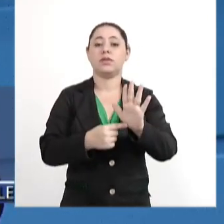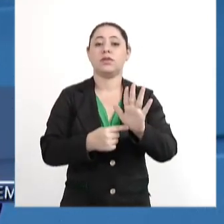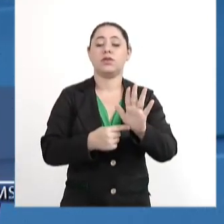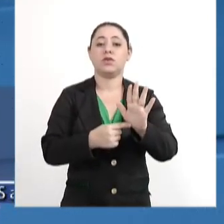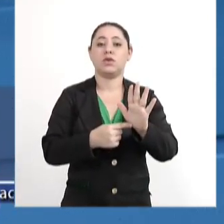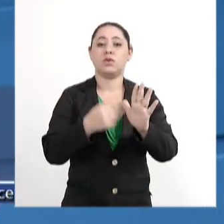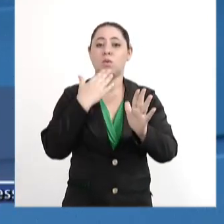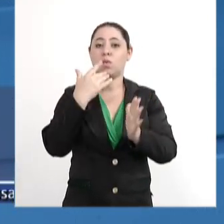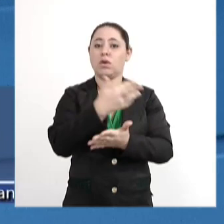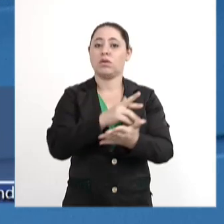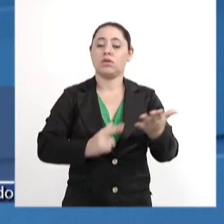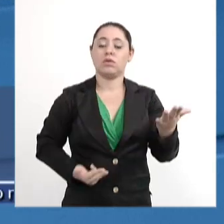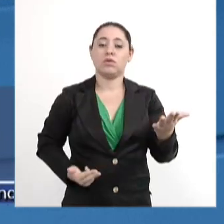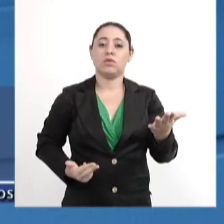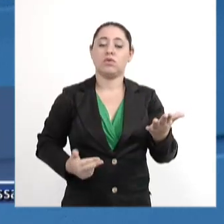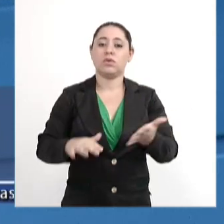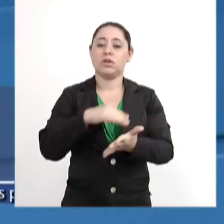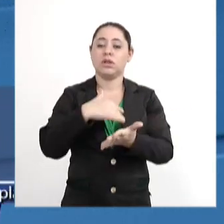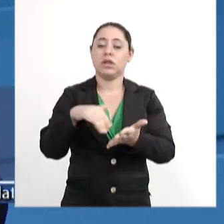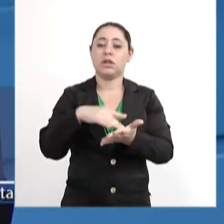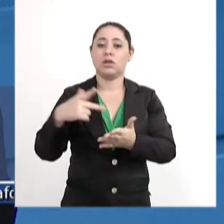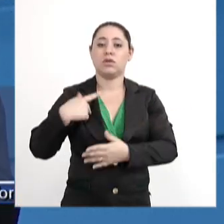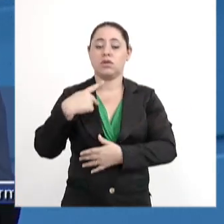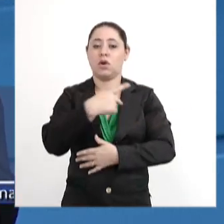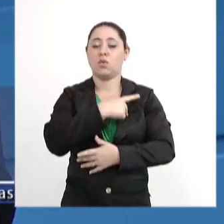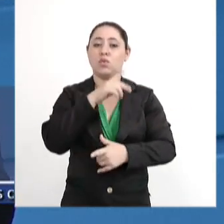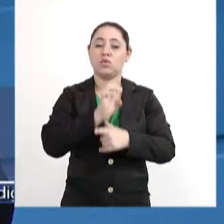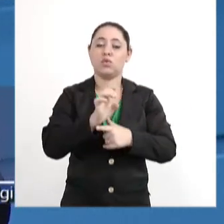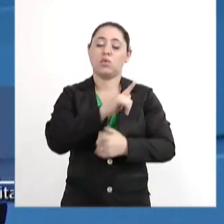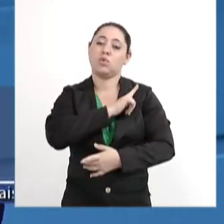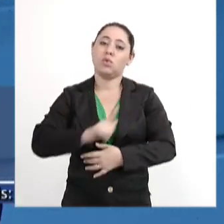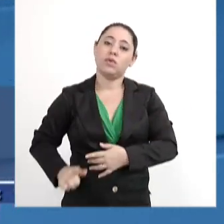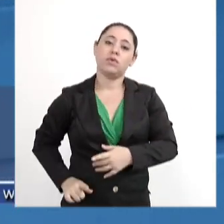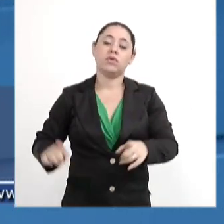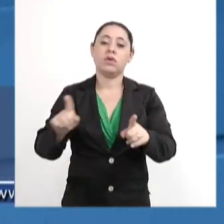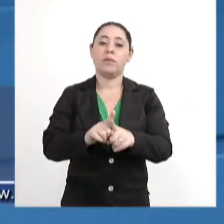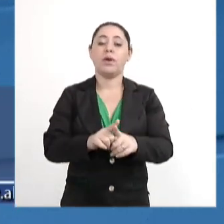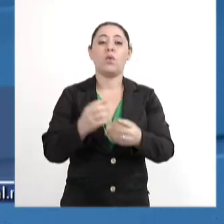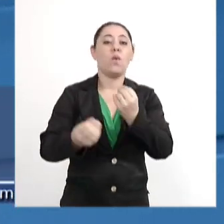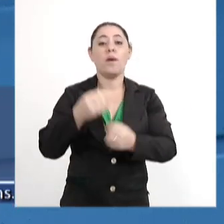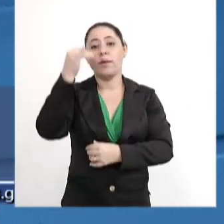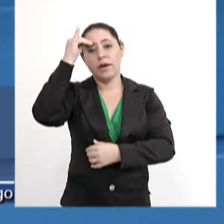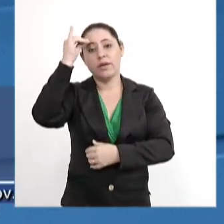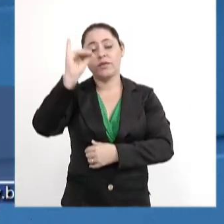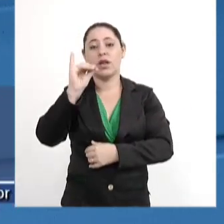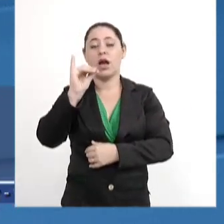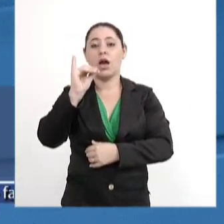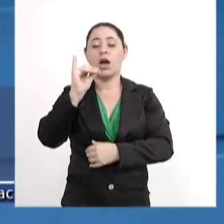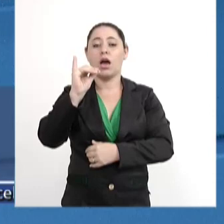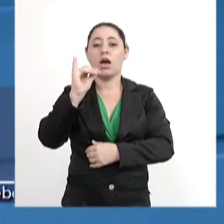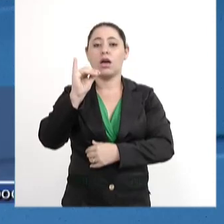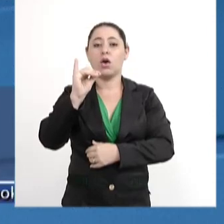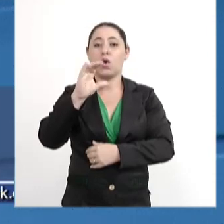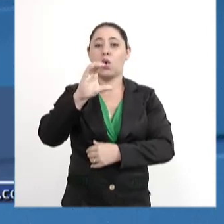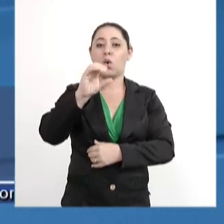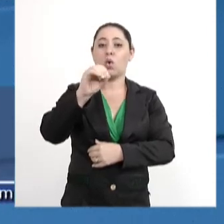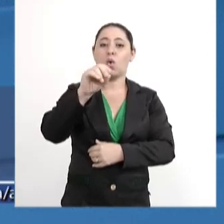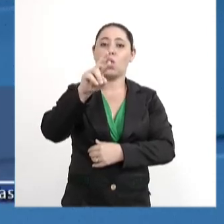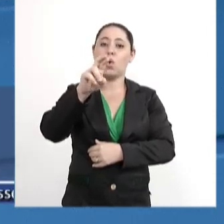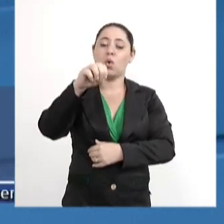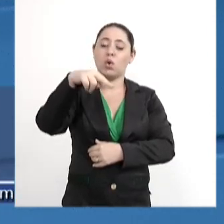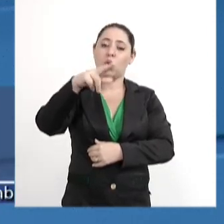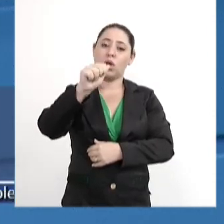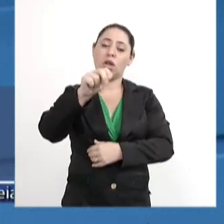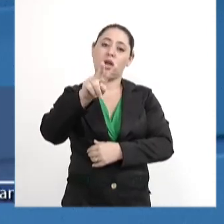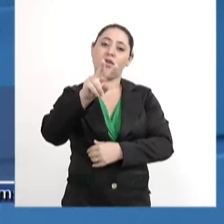requerimento ao secretário de Saúde do Estado, ao governador, informações sobre as ações de prevenção e combate ao coronavírus no